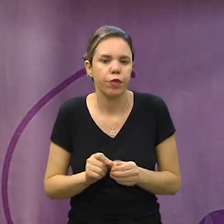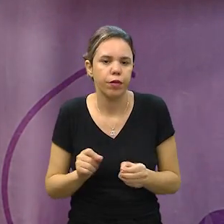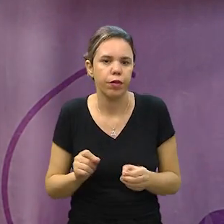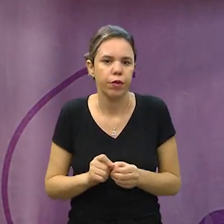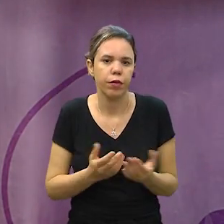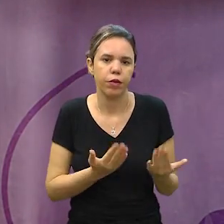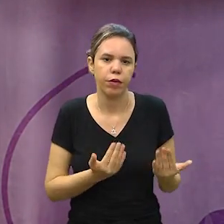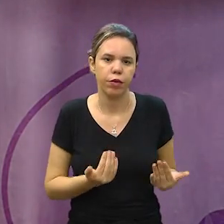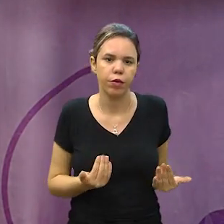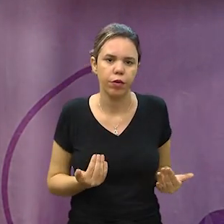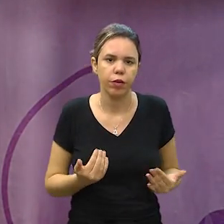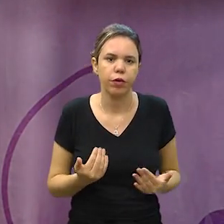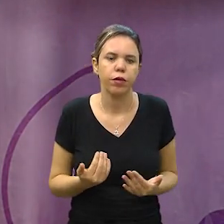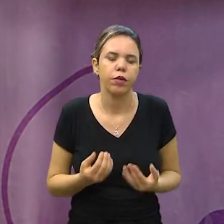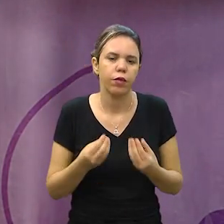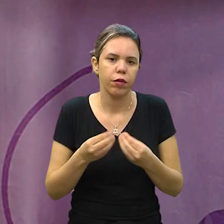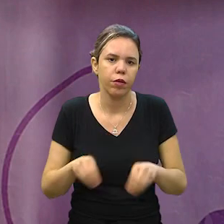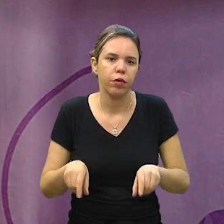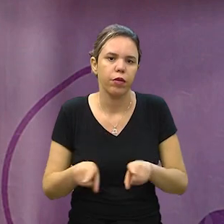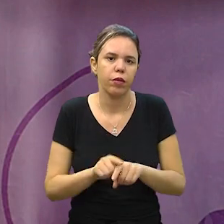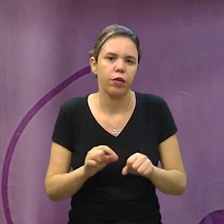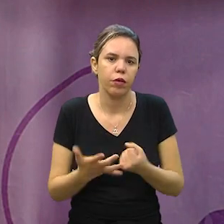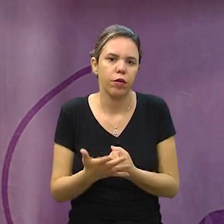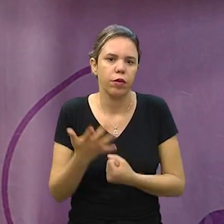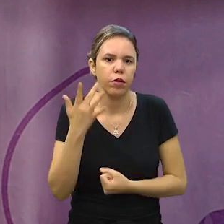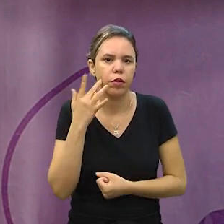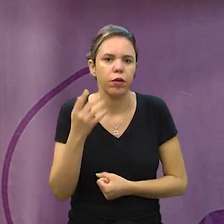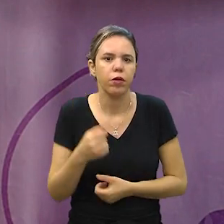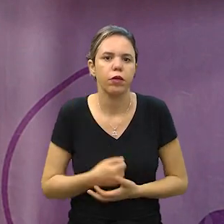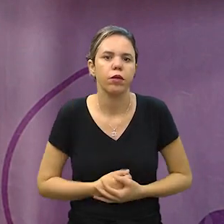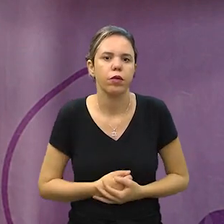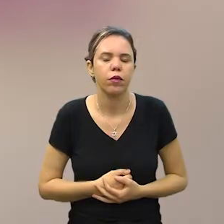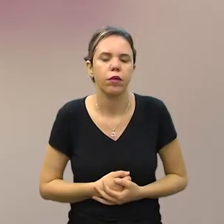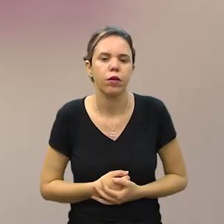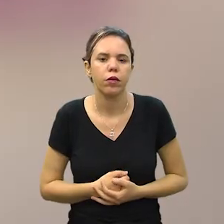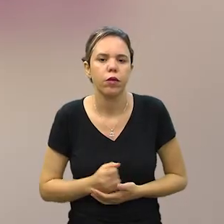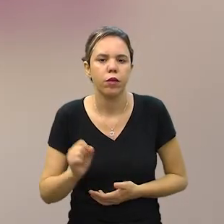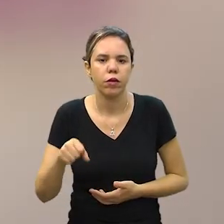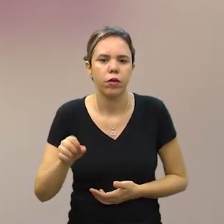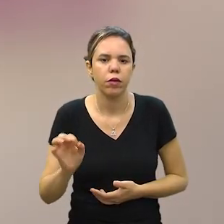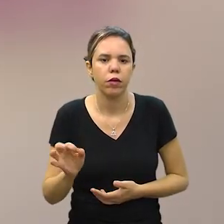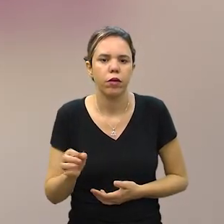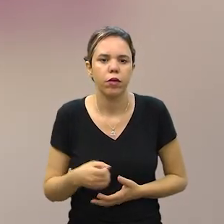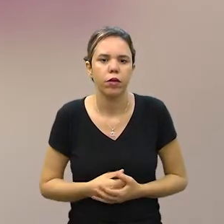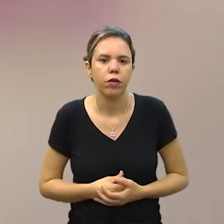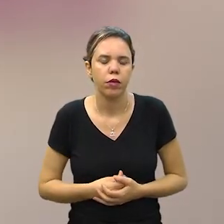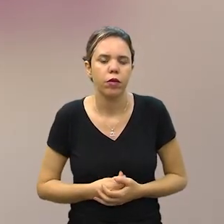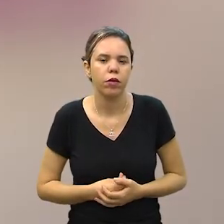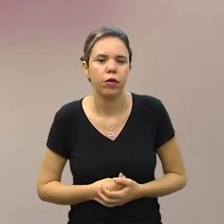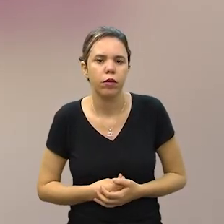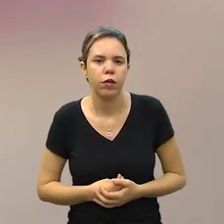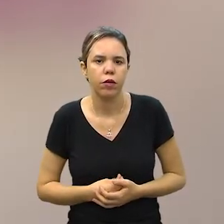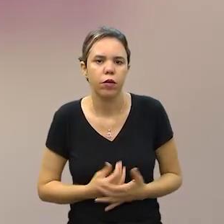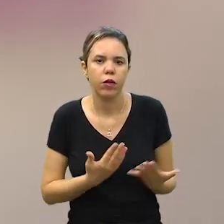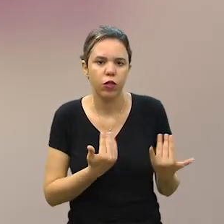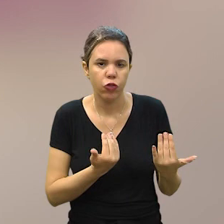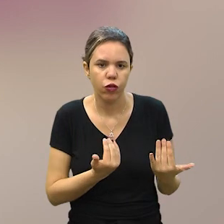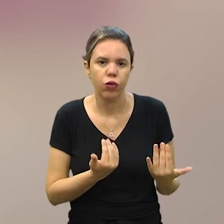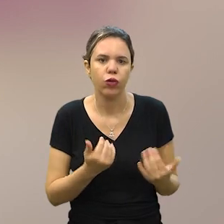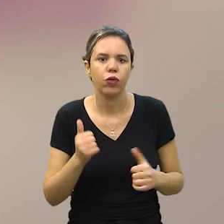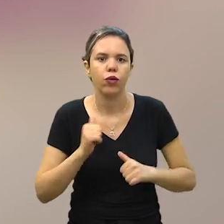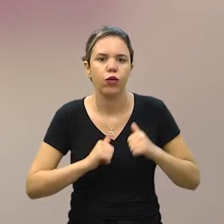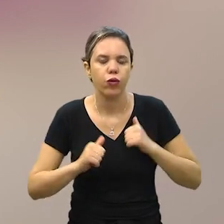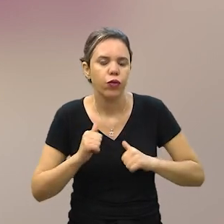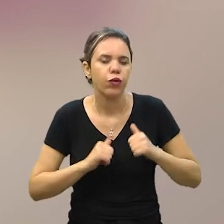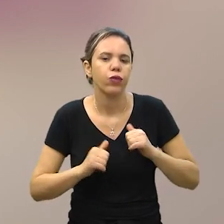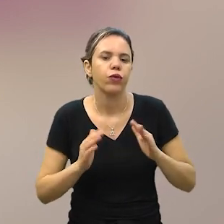casa. Jovens têm sido vítimas dessa pandemia também? Sim, com certeza, né? Os jovens ficaram